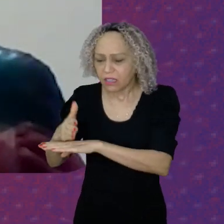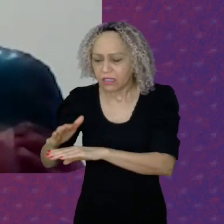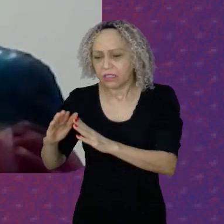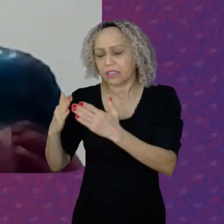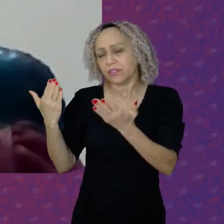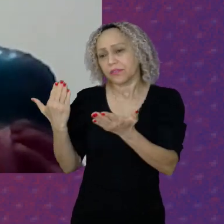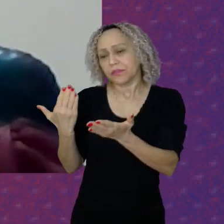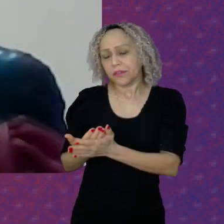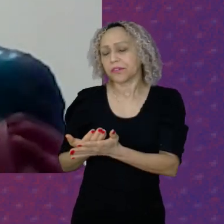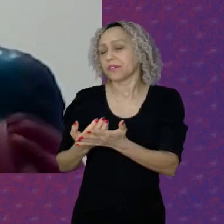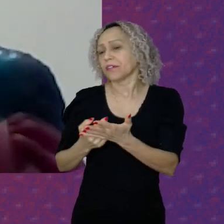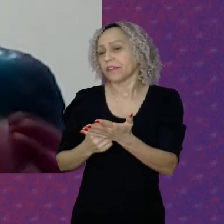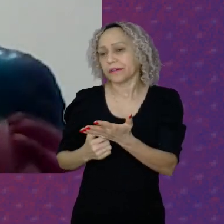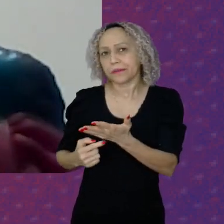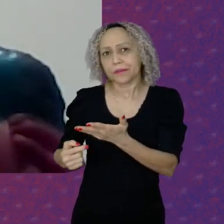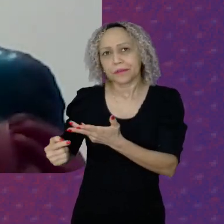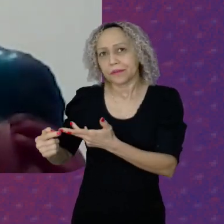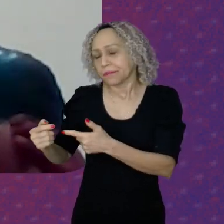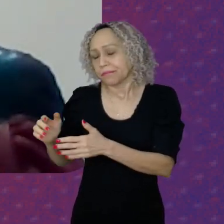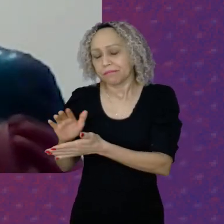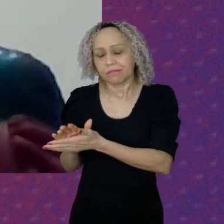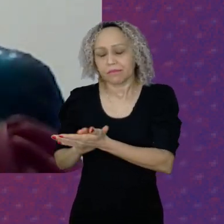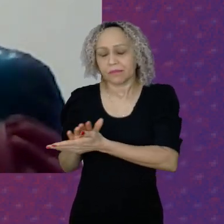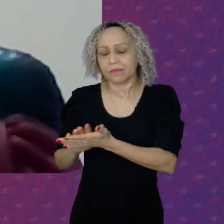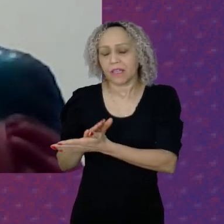sistemas federais. Essa